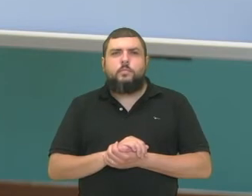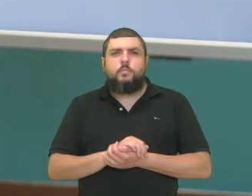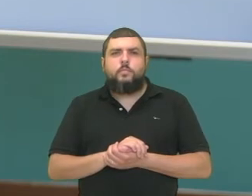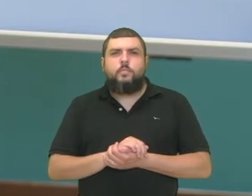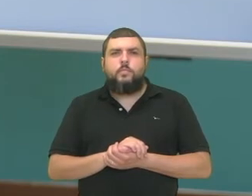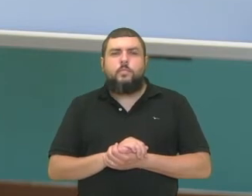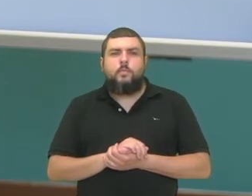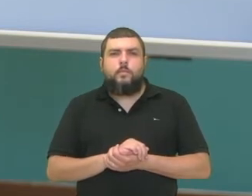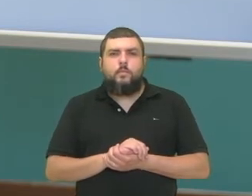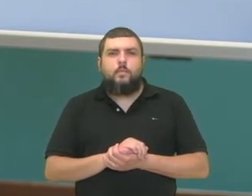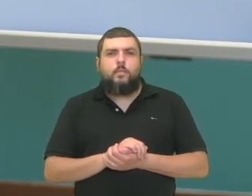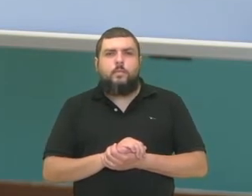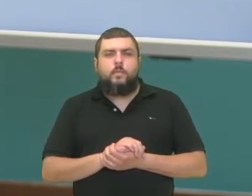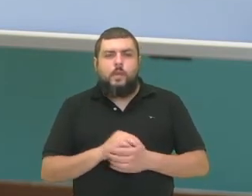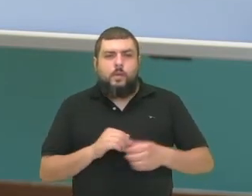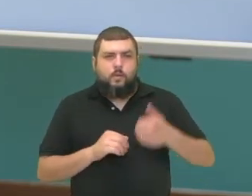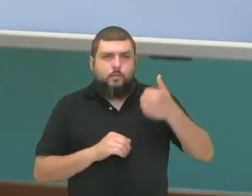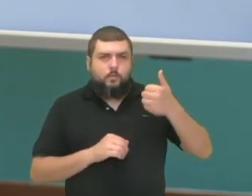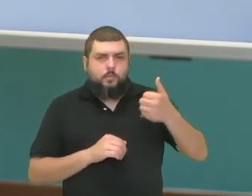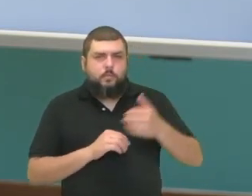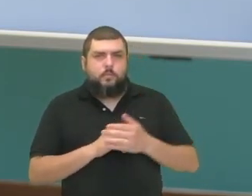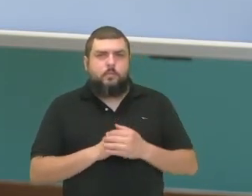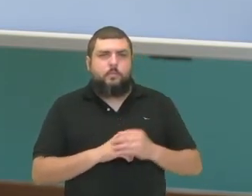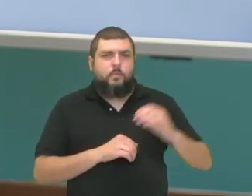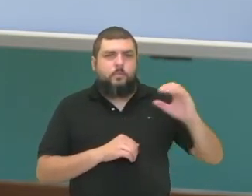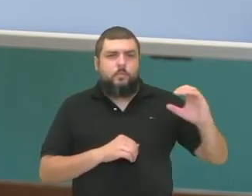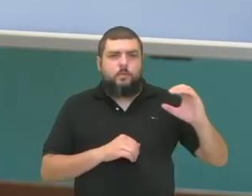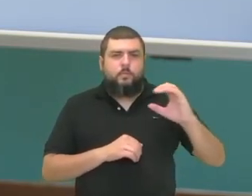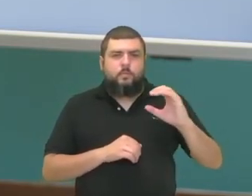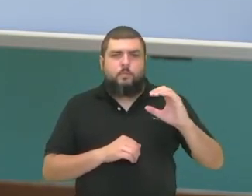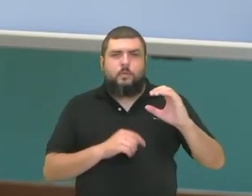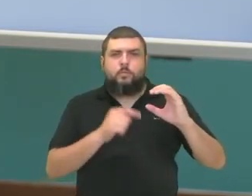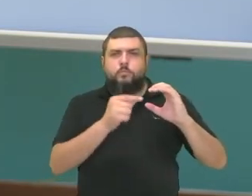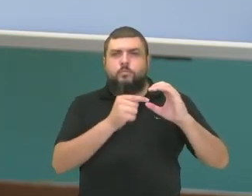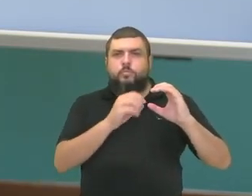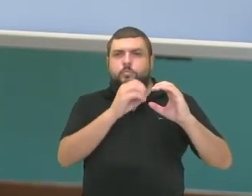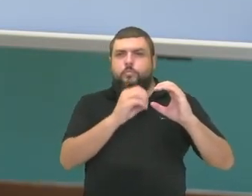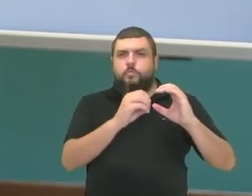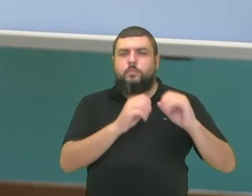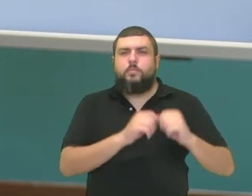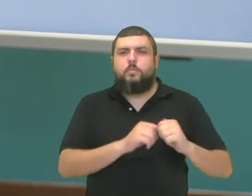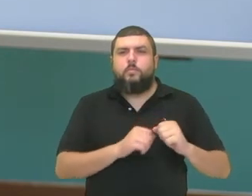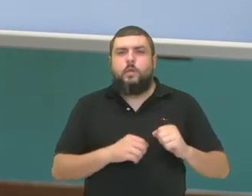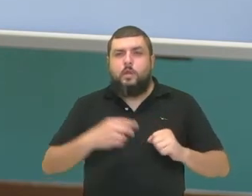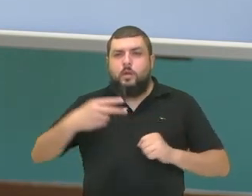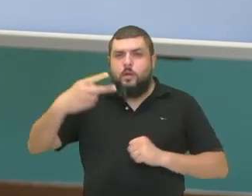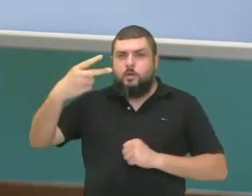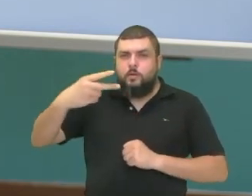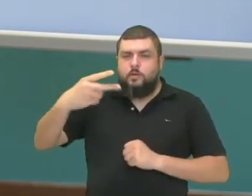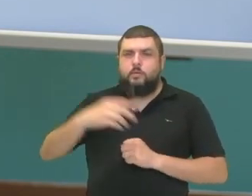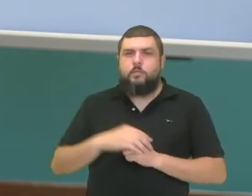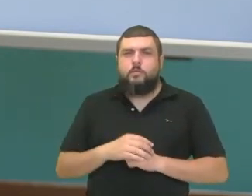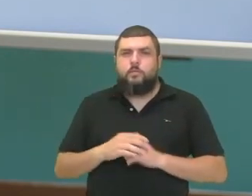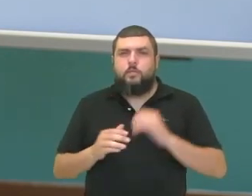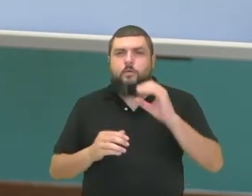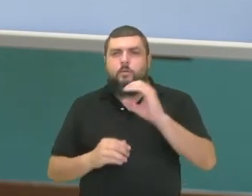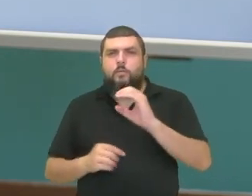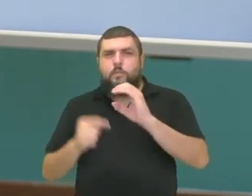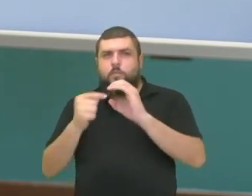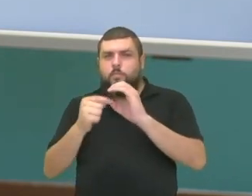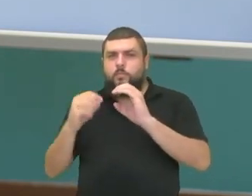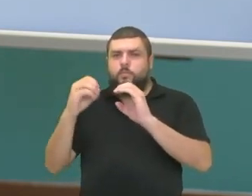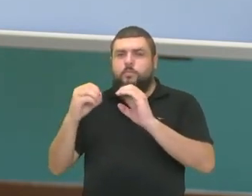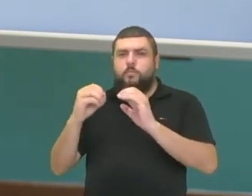oxigênio está ligado no carbono número 2 e aqui está ligado no carbono número 1. Professor, isso aí é o